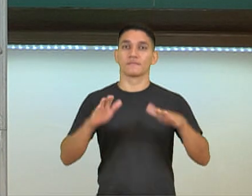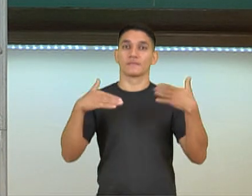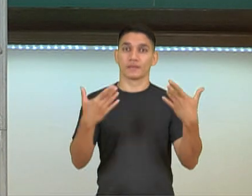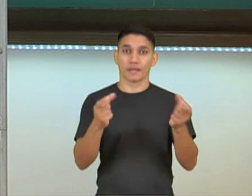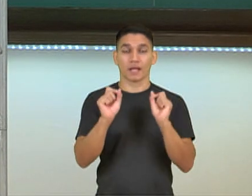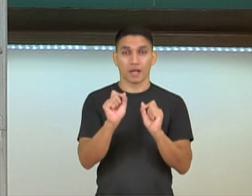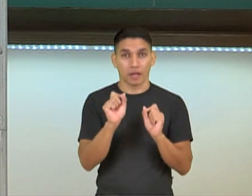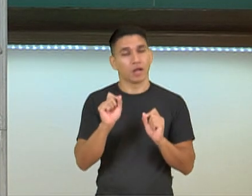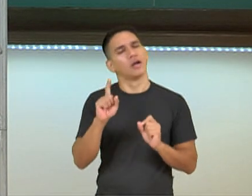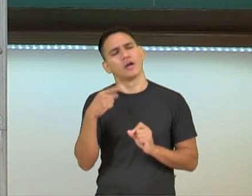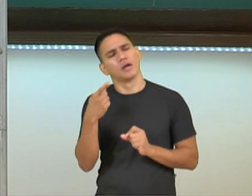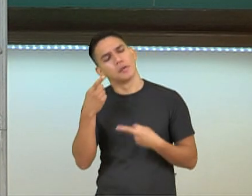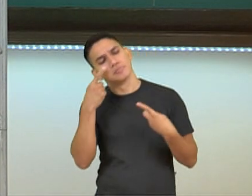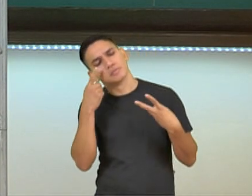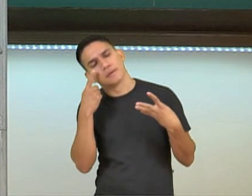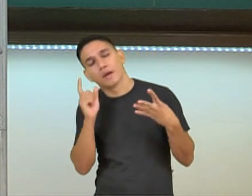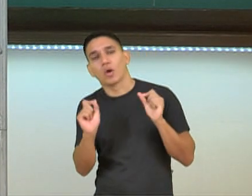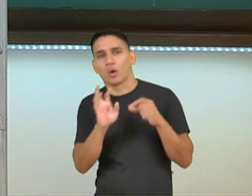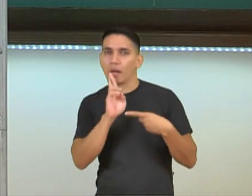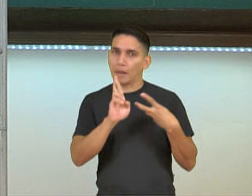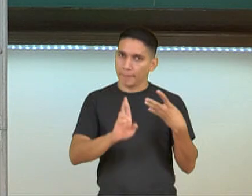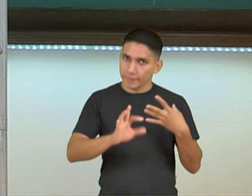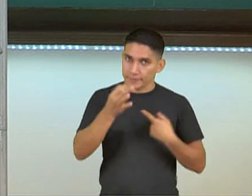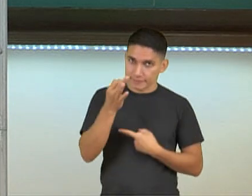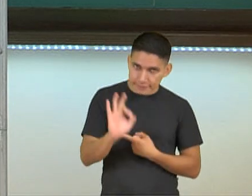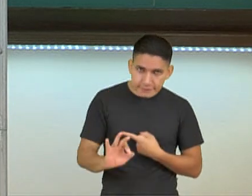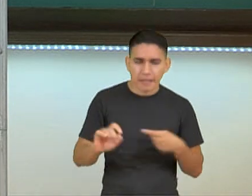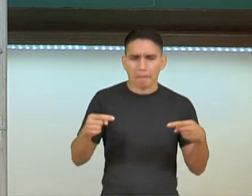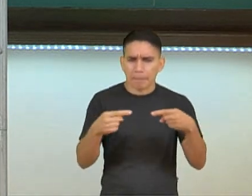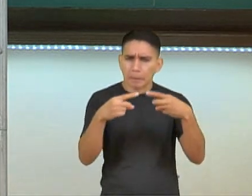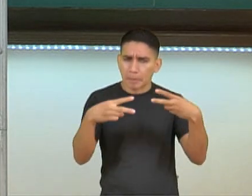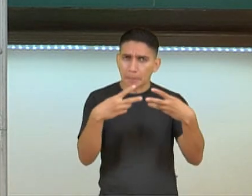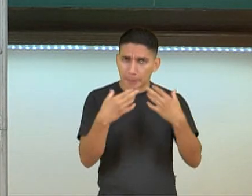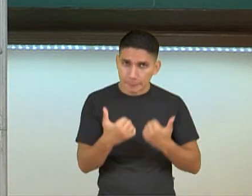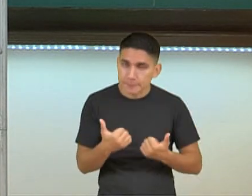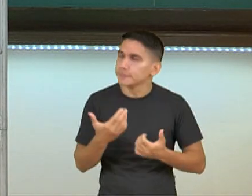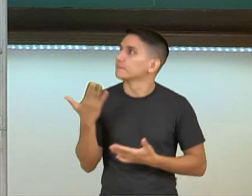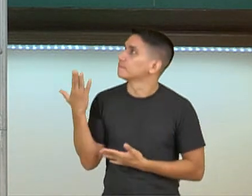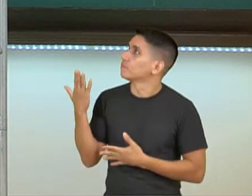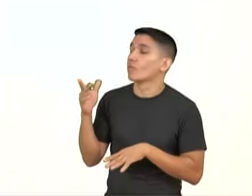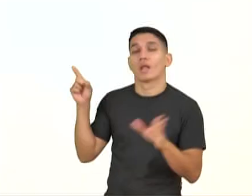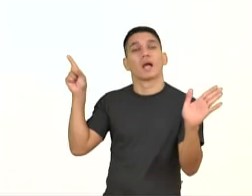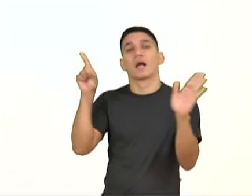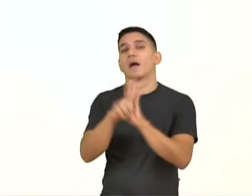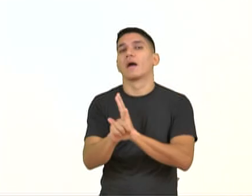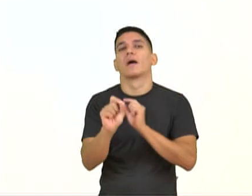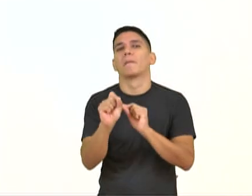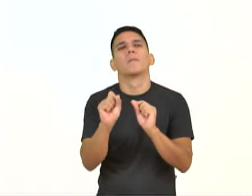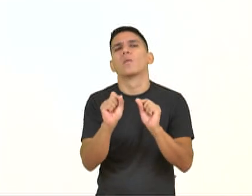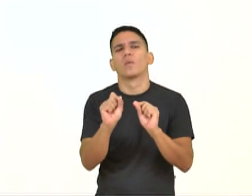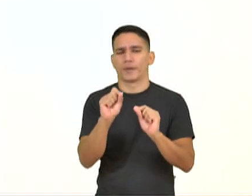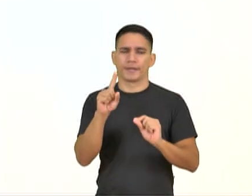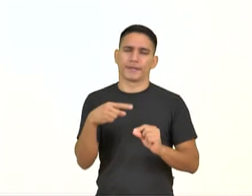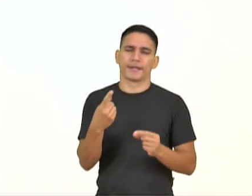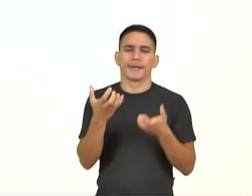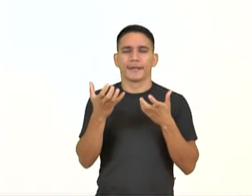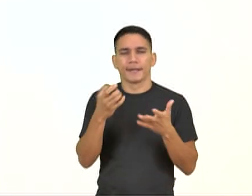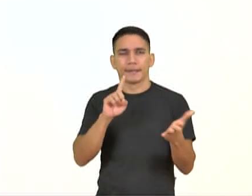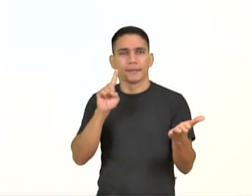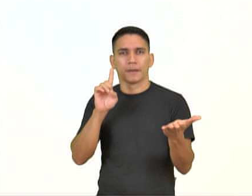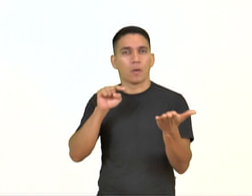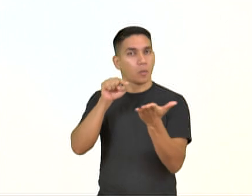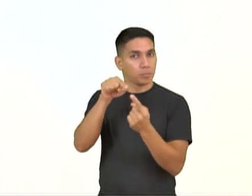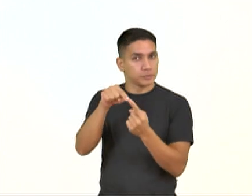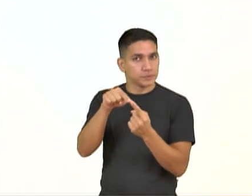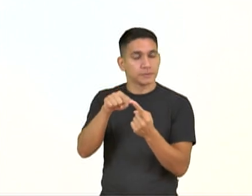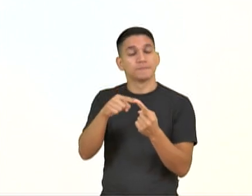Então, pessoal, vamos ver se vocês responderam tudo certinho. A pergunta o que a gente queria aqui era que